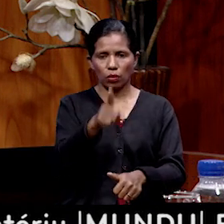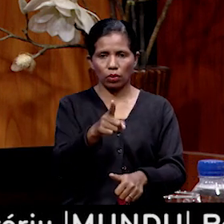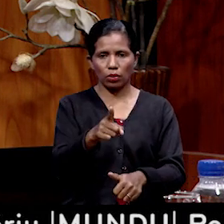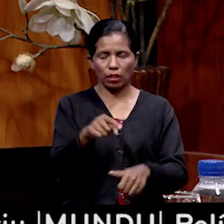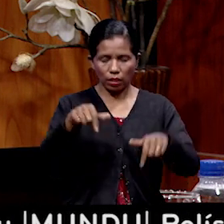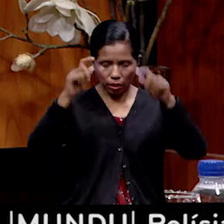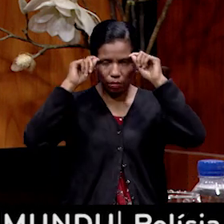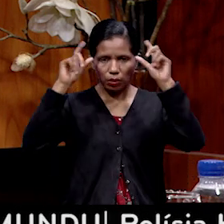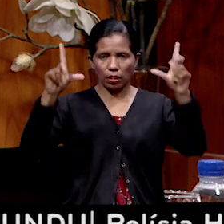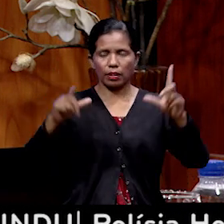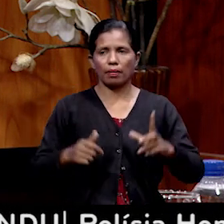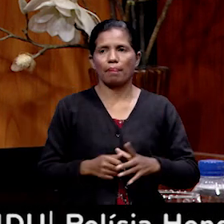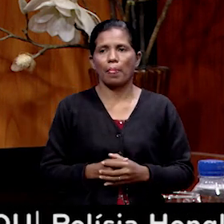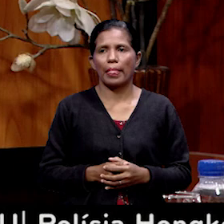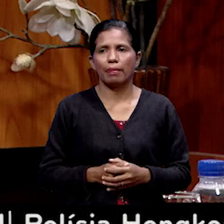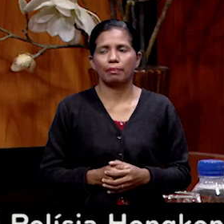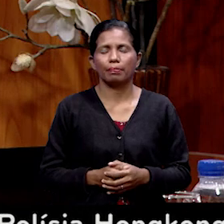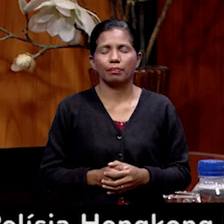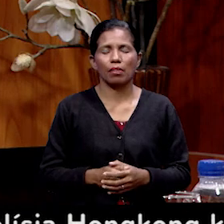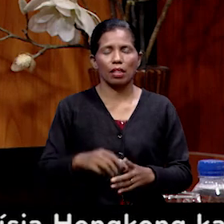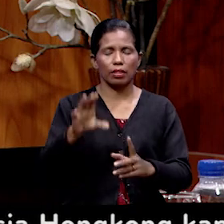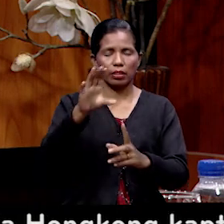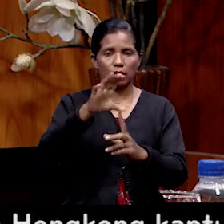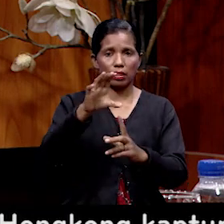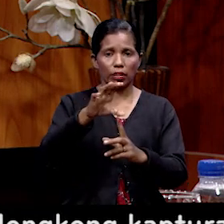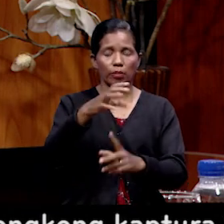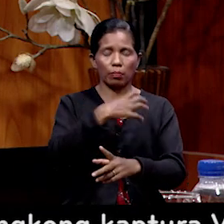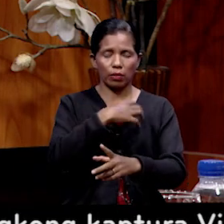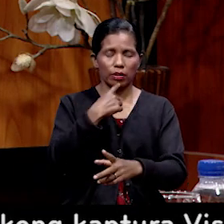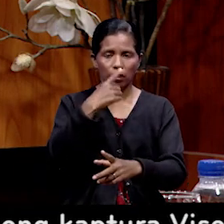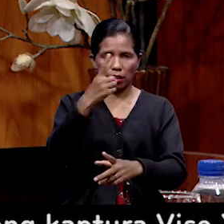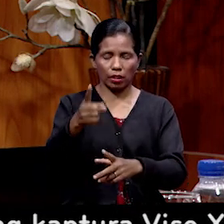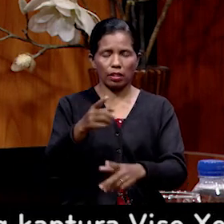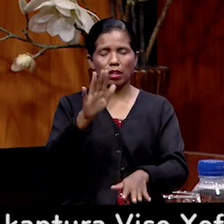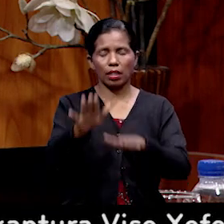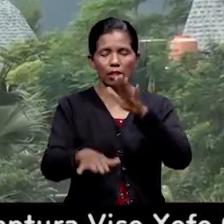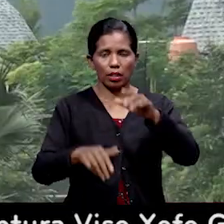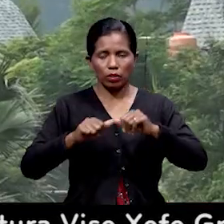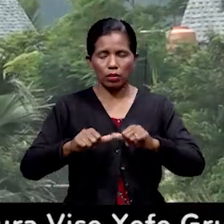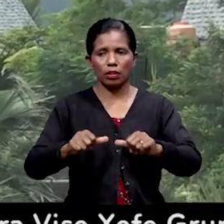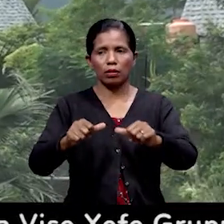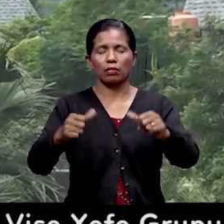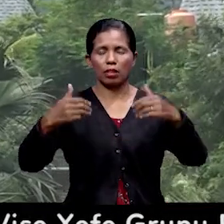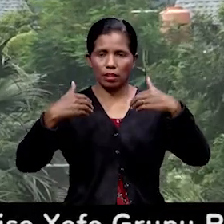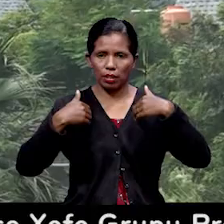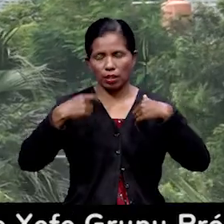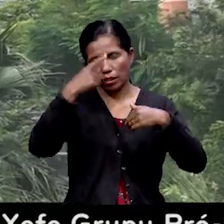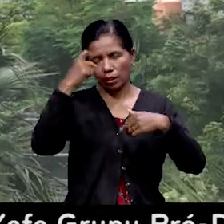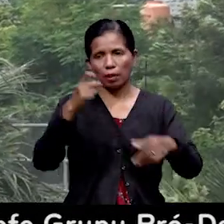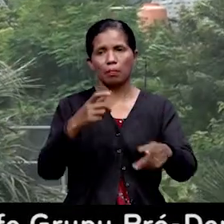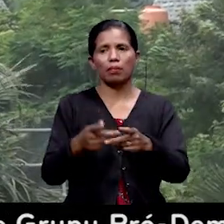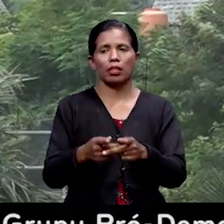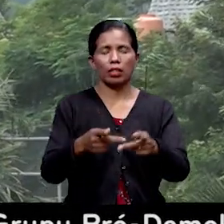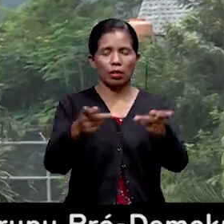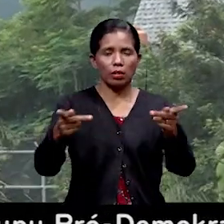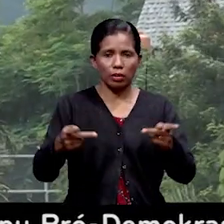timor-leste, comando-geral, PNTL, reconhece, movimento ilegal, e a fronteira, continua, acontece, tamba, posto, segurança,